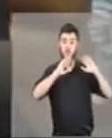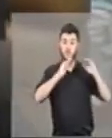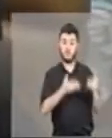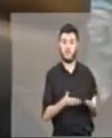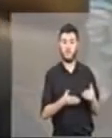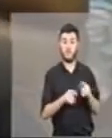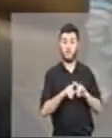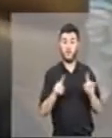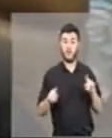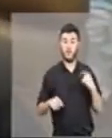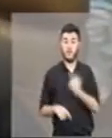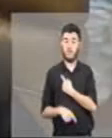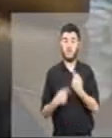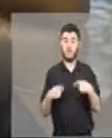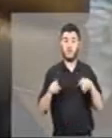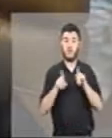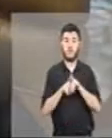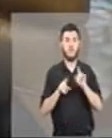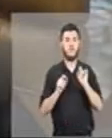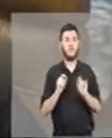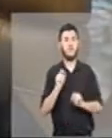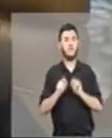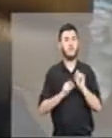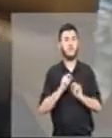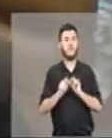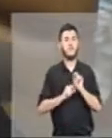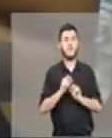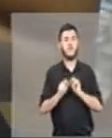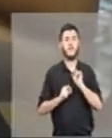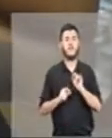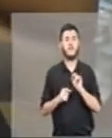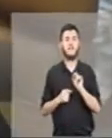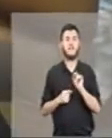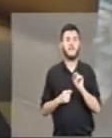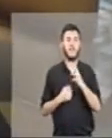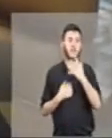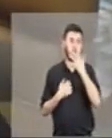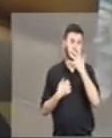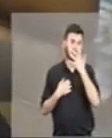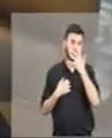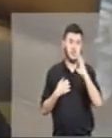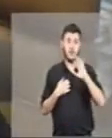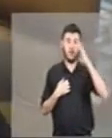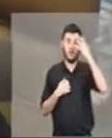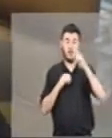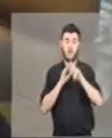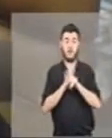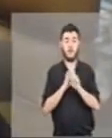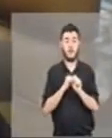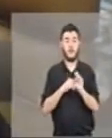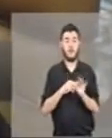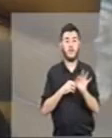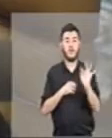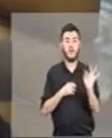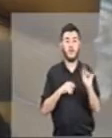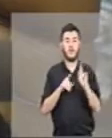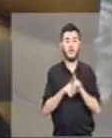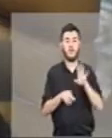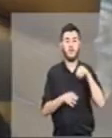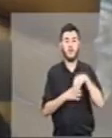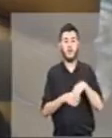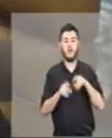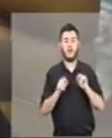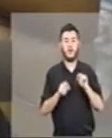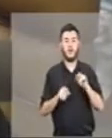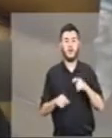temos que considerar, a mim me parece também, a solução que o Supremo Tribunal Federal deu na questão de ordem,